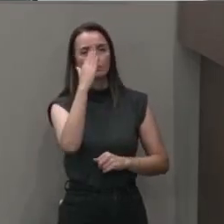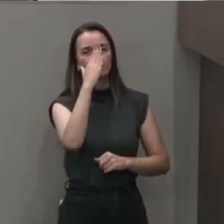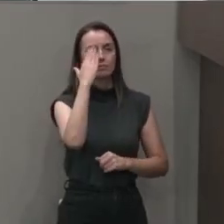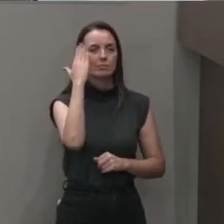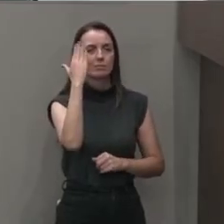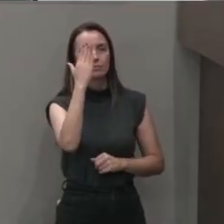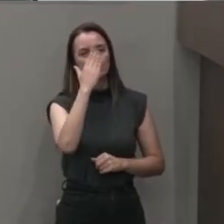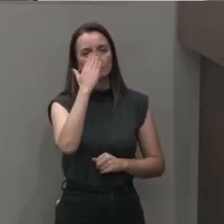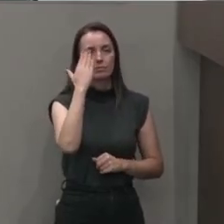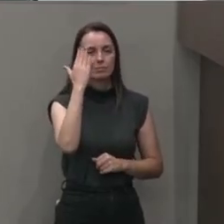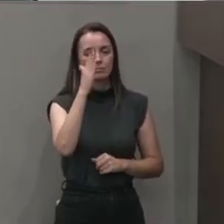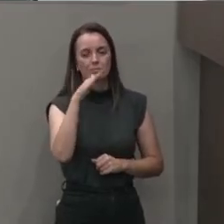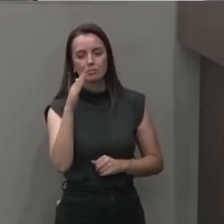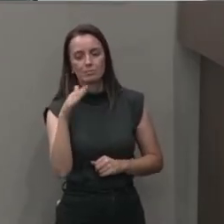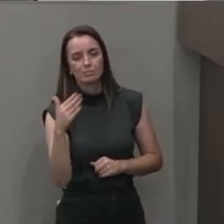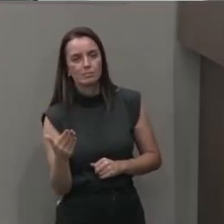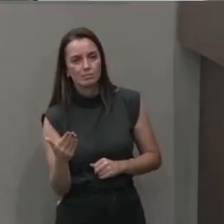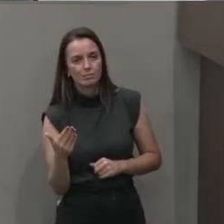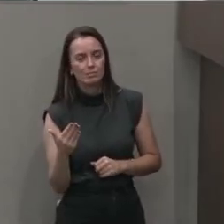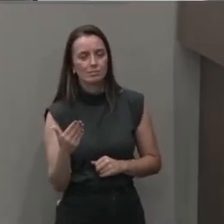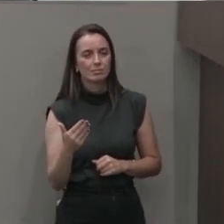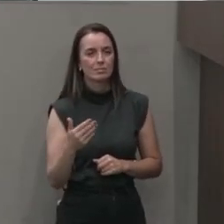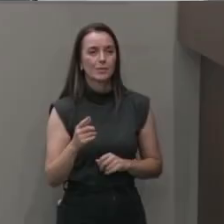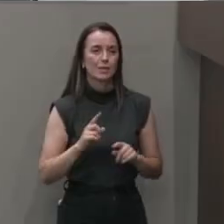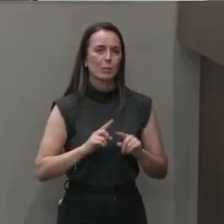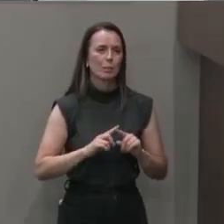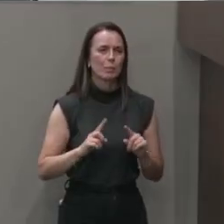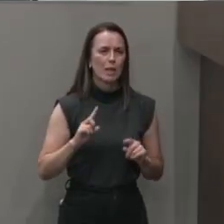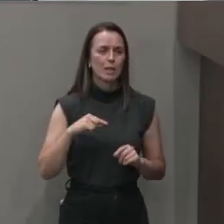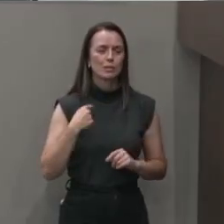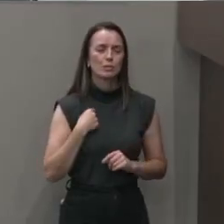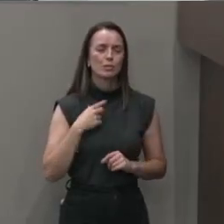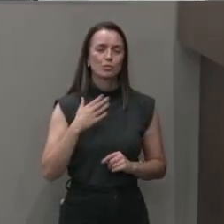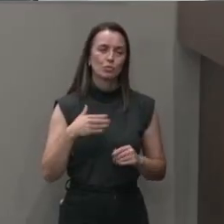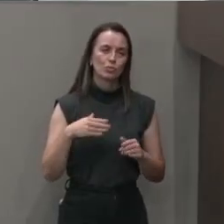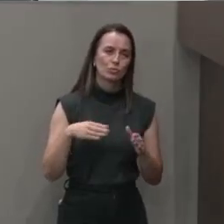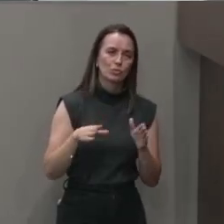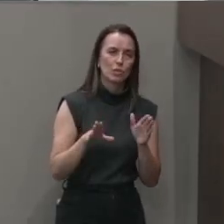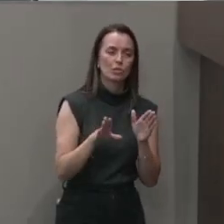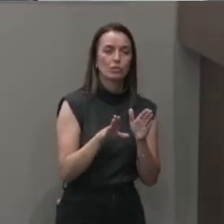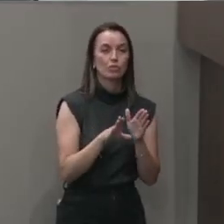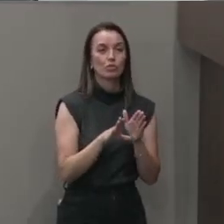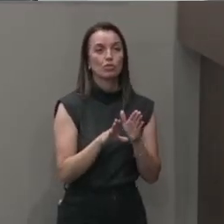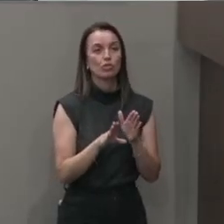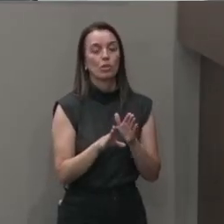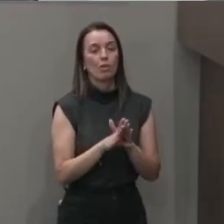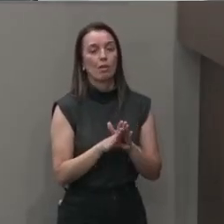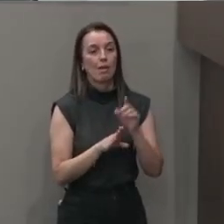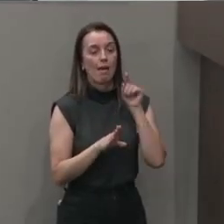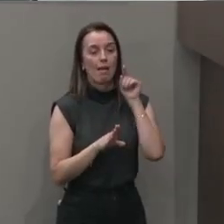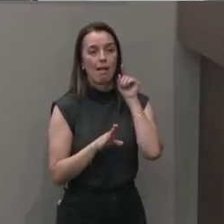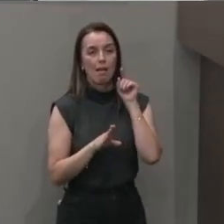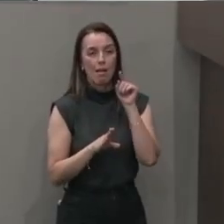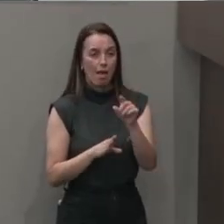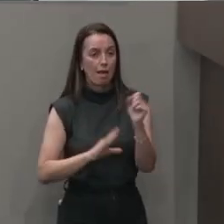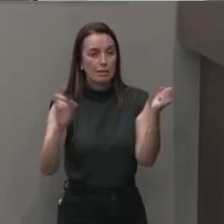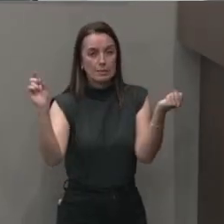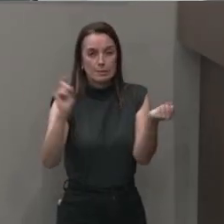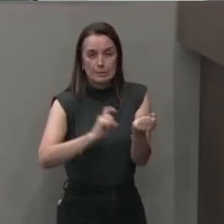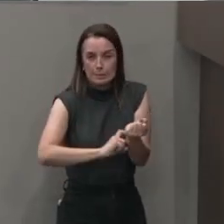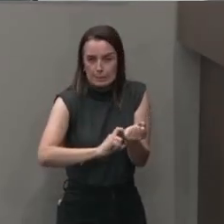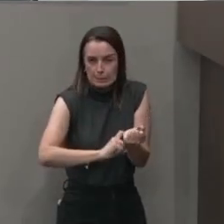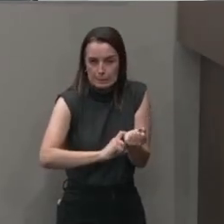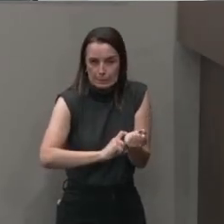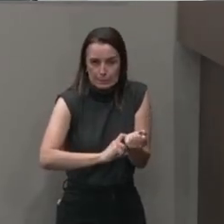Chaves e procurarmos a unidade de saúde, mas já chegamos lá um pouco acalorados, com os nervos na flor da